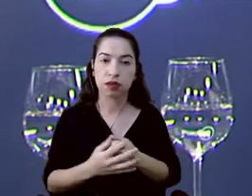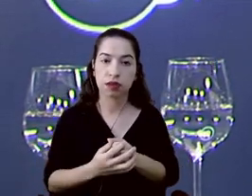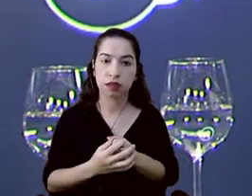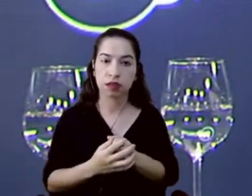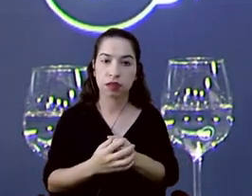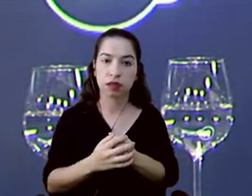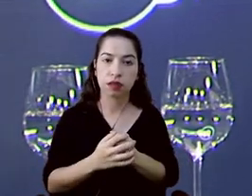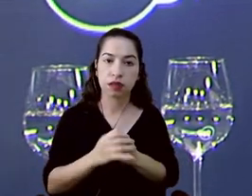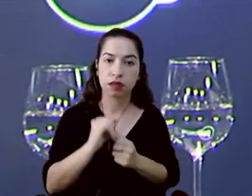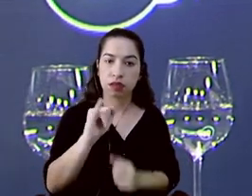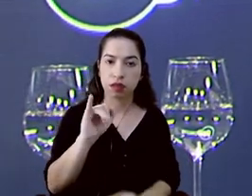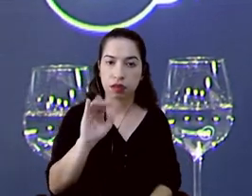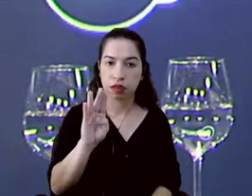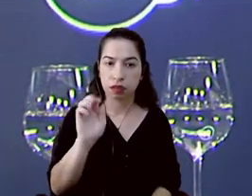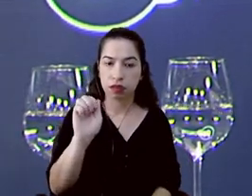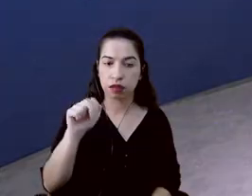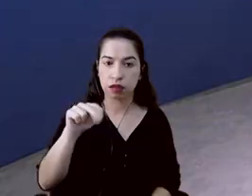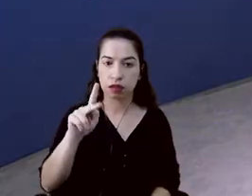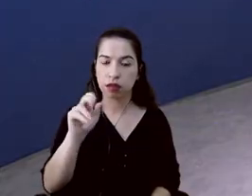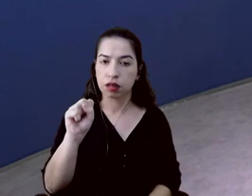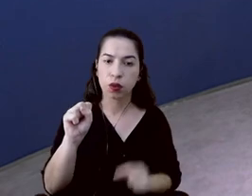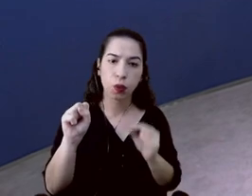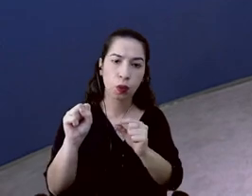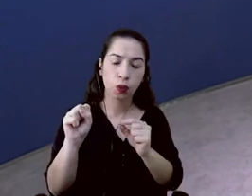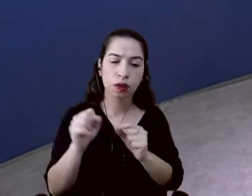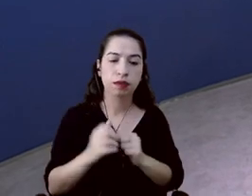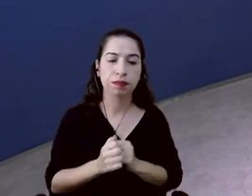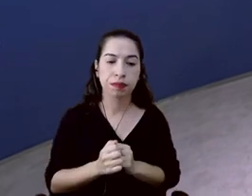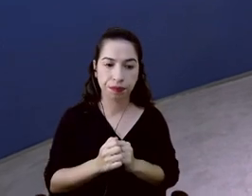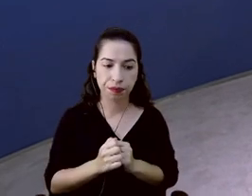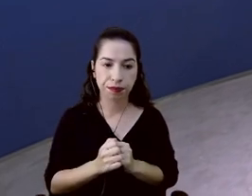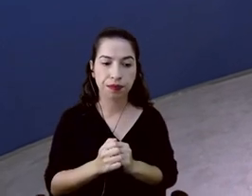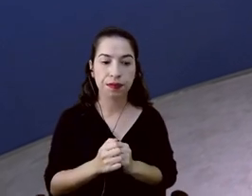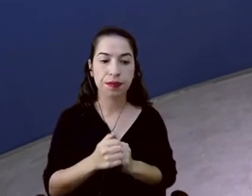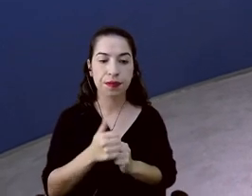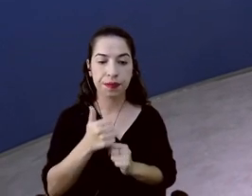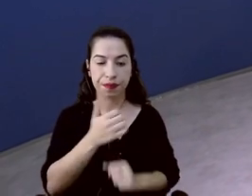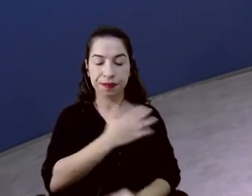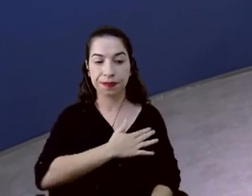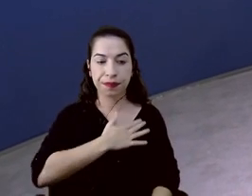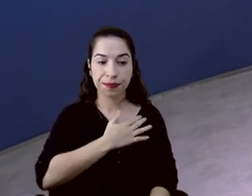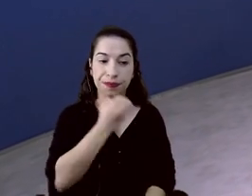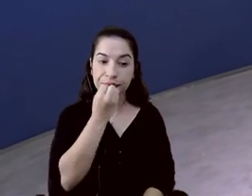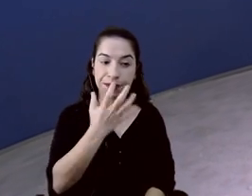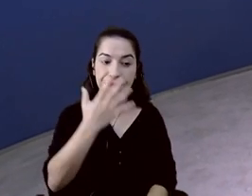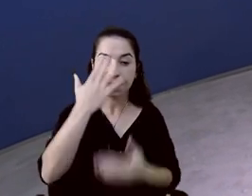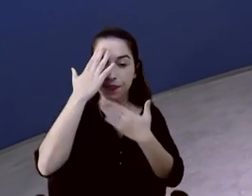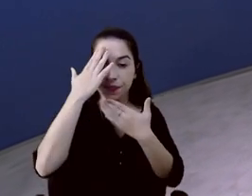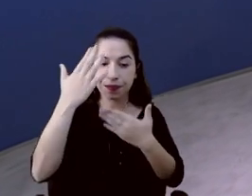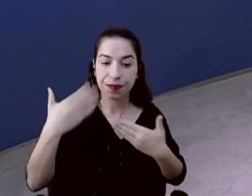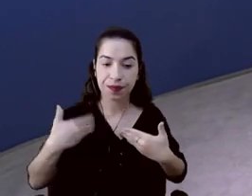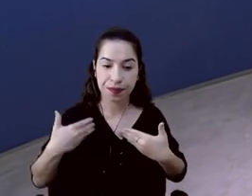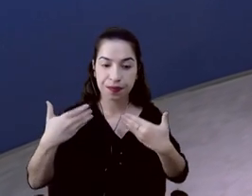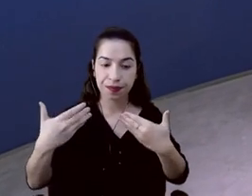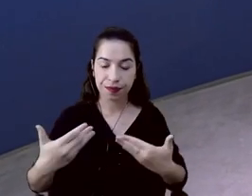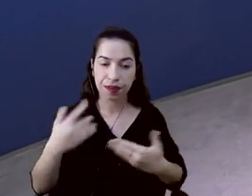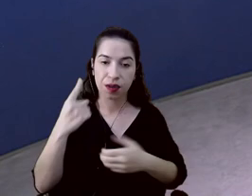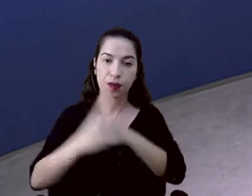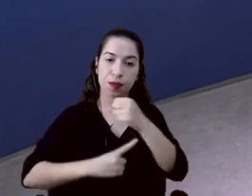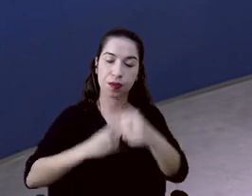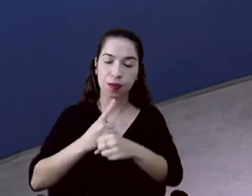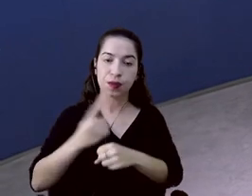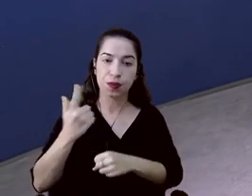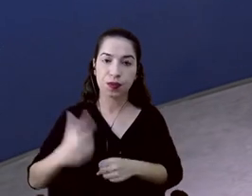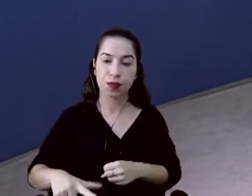ebanks Clara prazer bom obrigado pelo convite tá aqui mais um ano